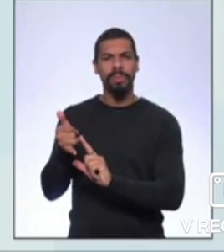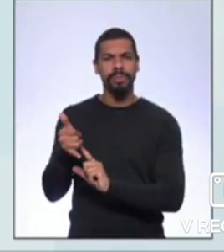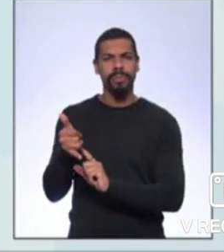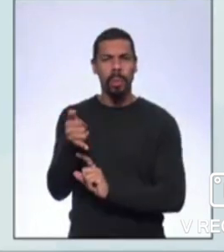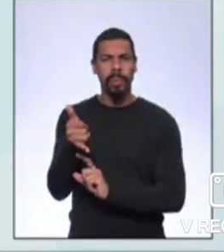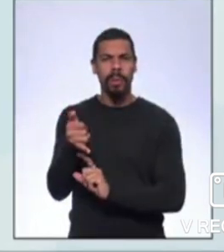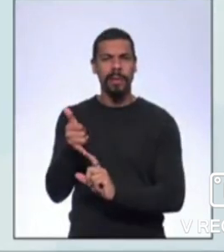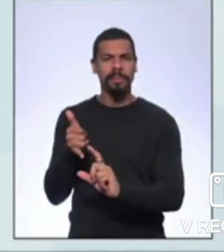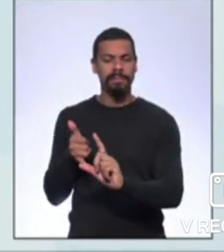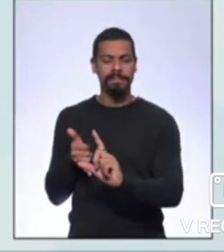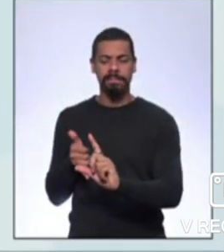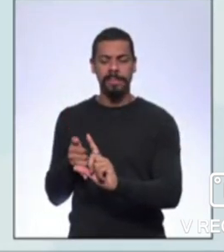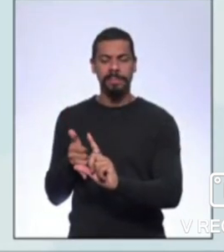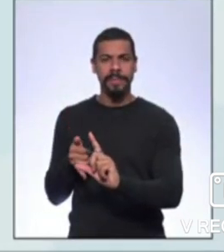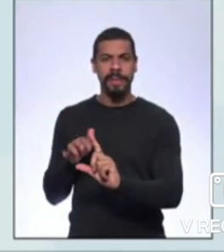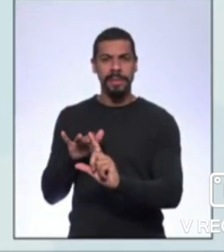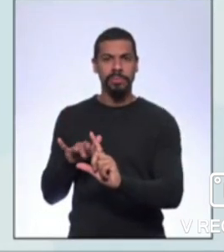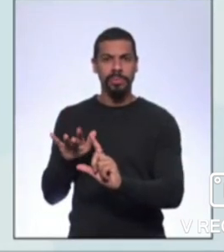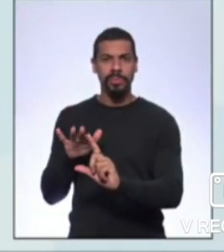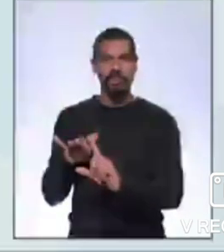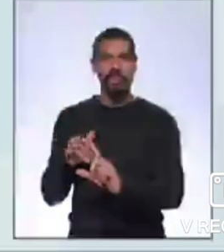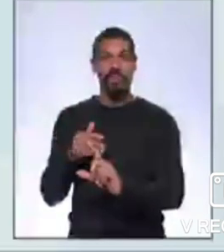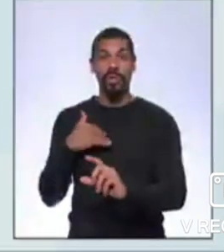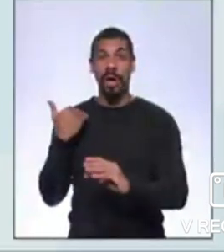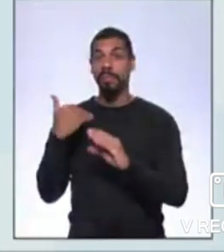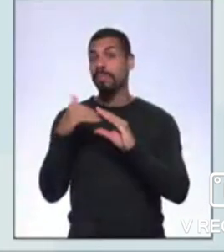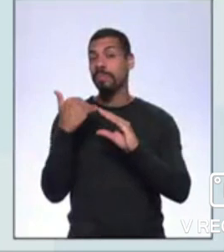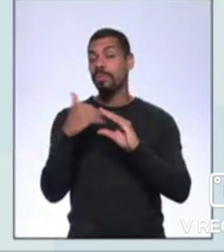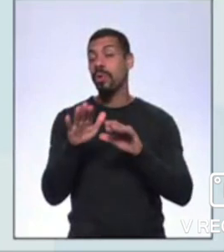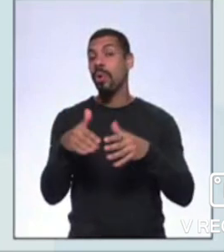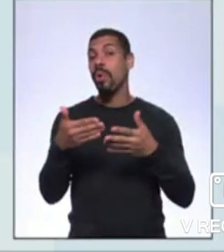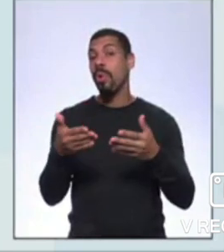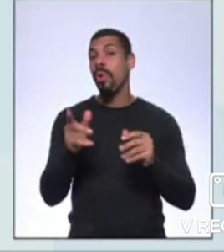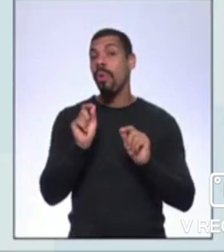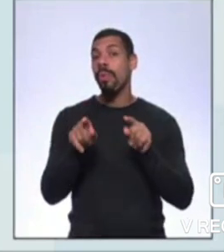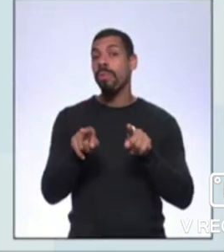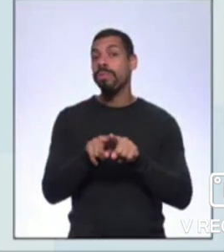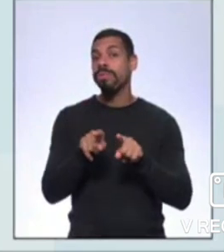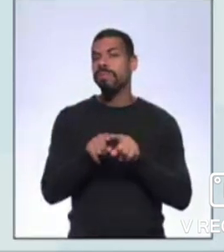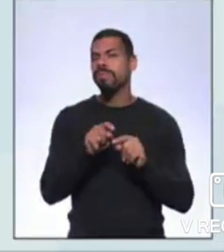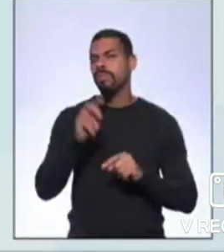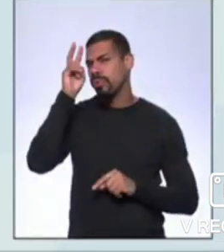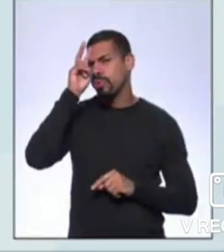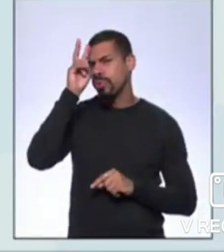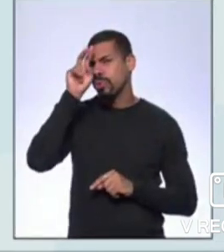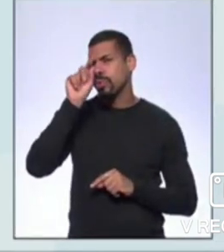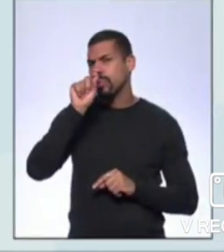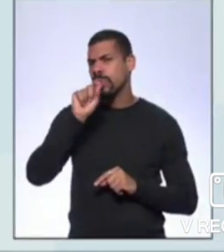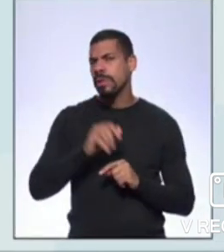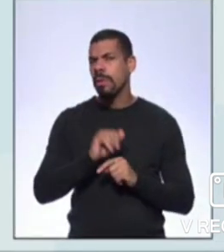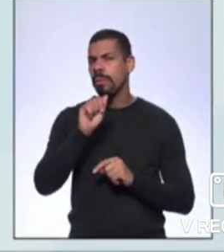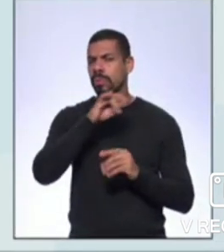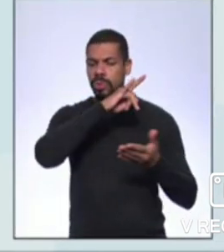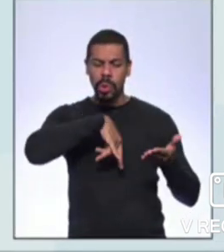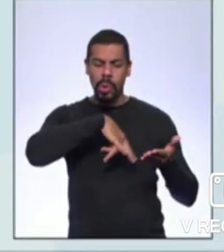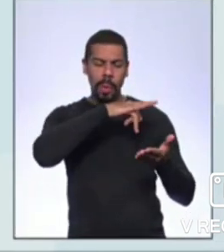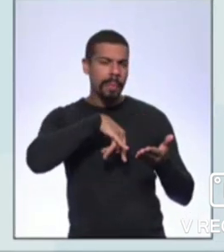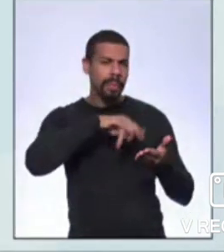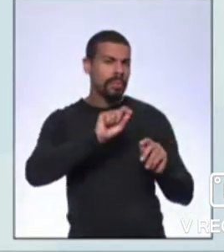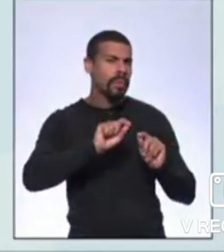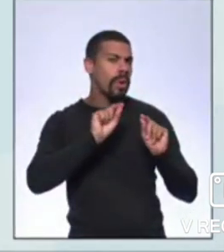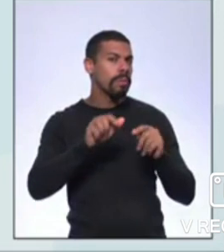para o QR Code e vão já colocando no chat que documento histórico é esse que vocês vão acessar por